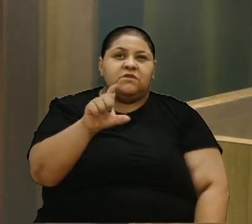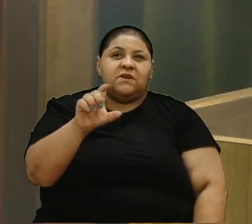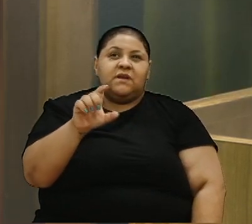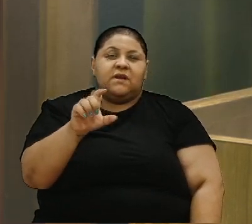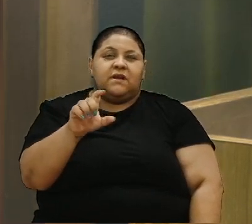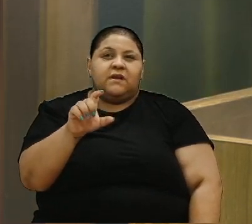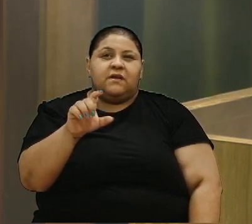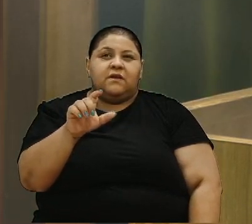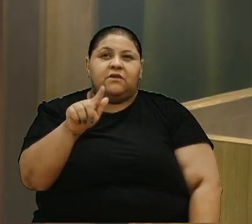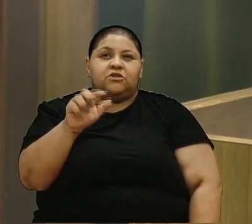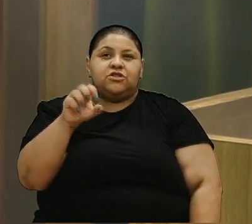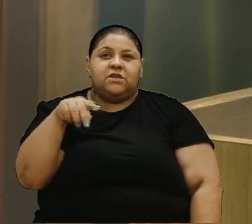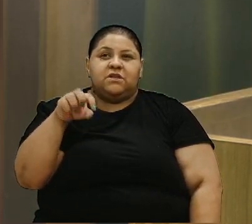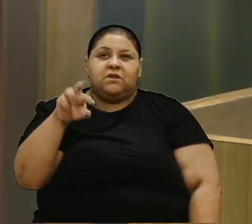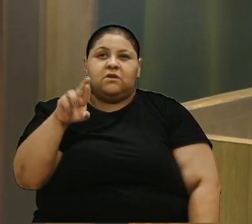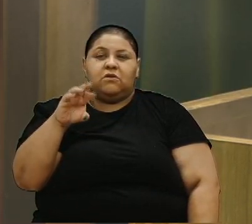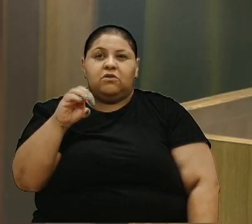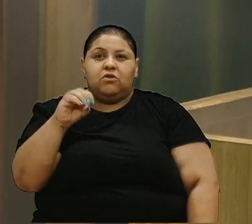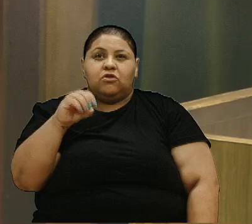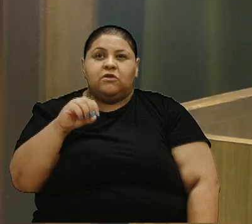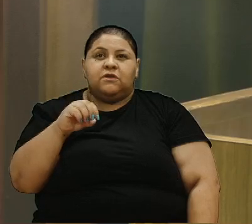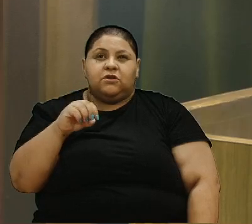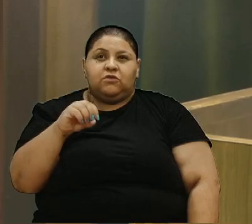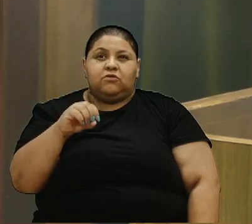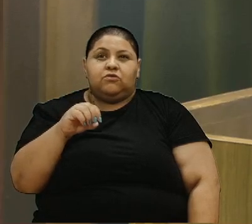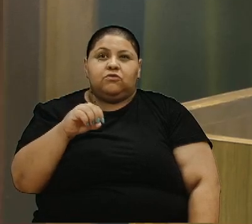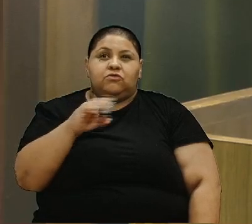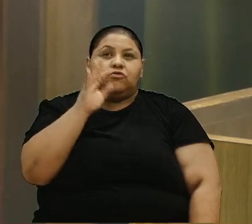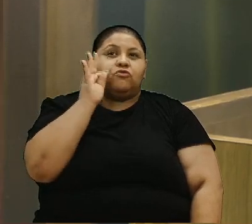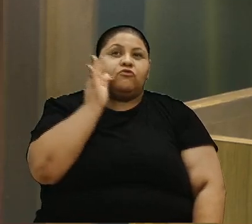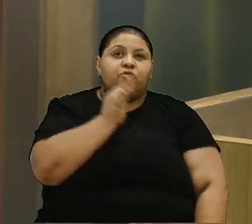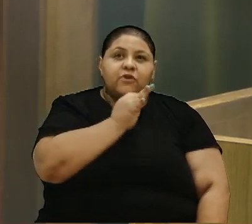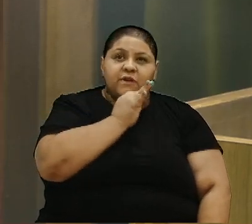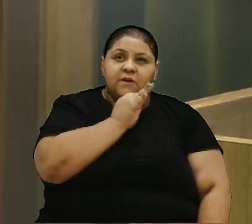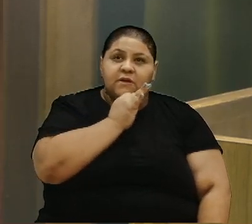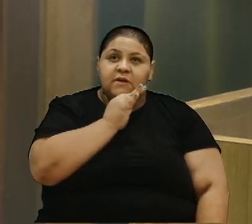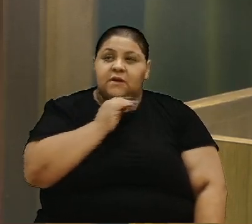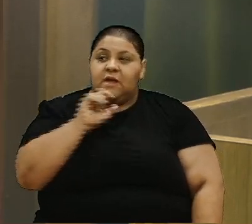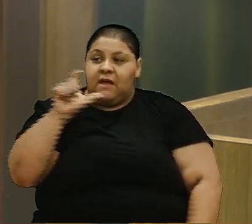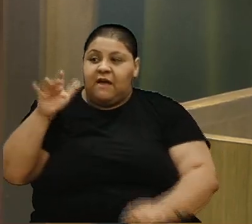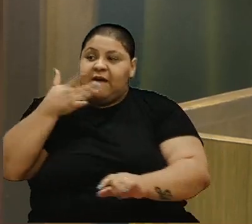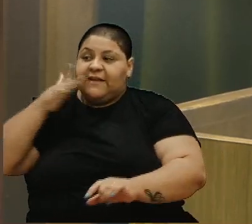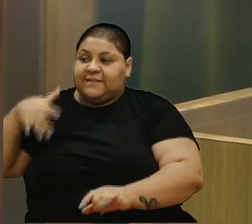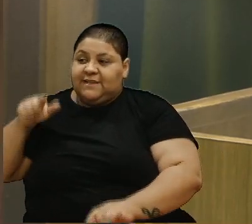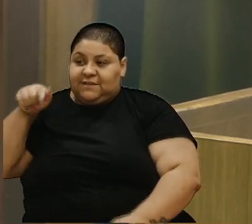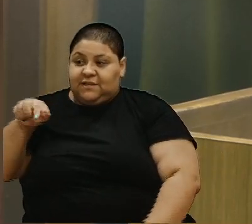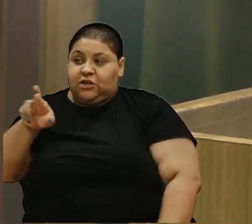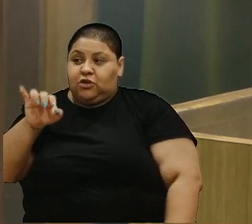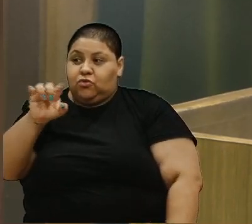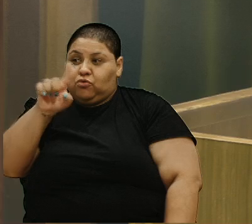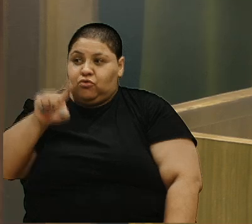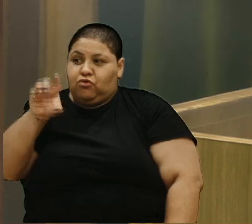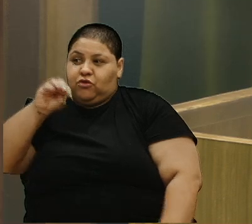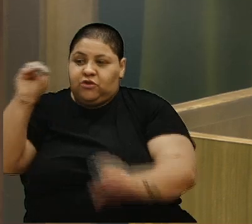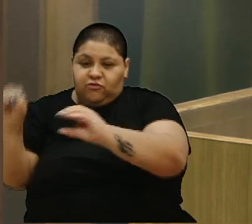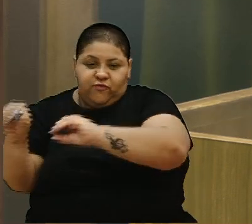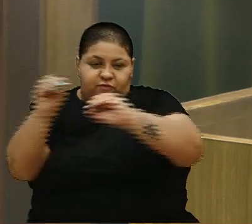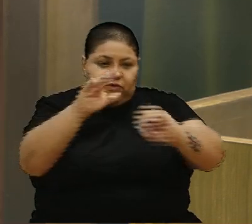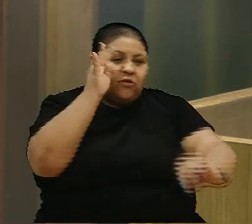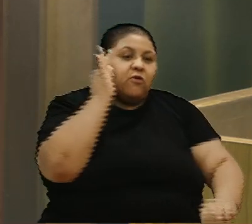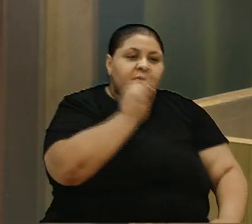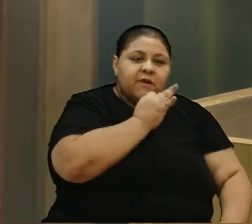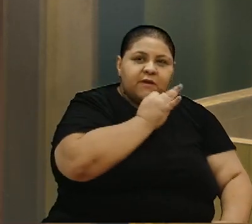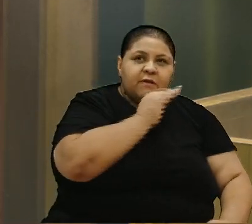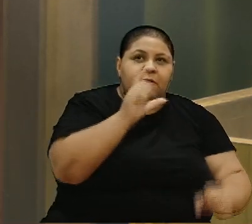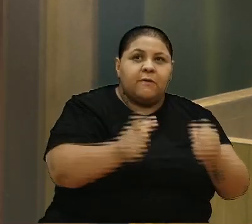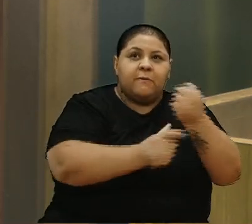e as crianças do Risso vão ser levadas para Forqueta, para garantir vaga. É disso que nós estamos falando.